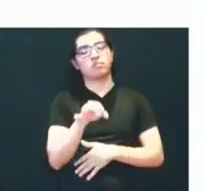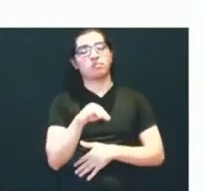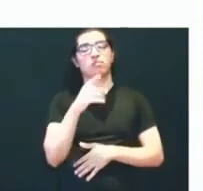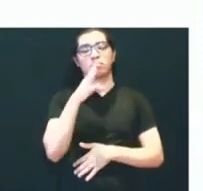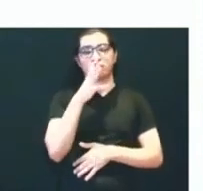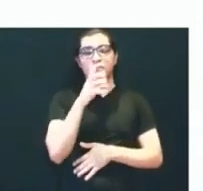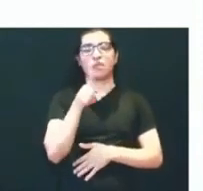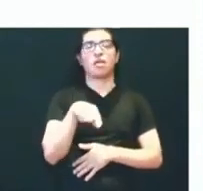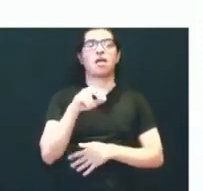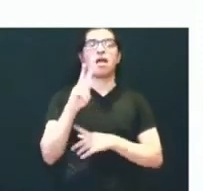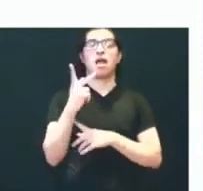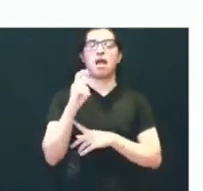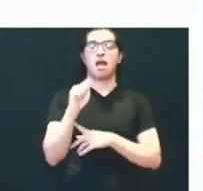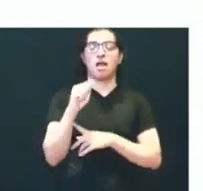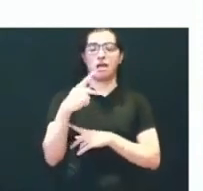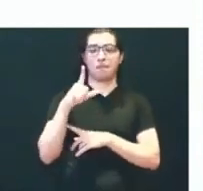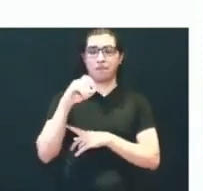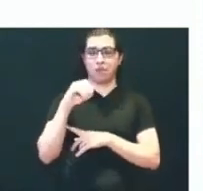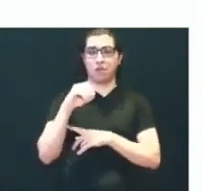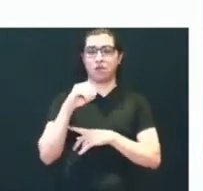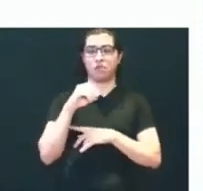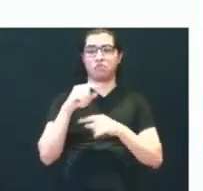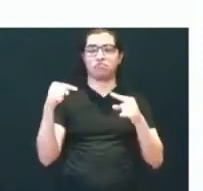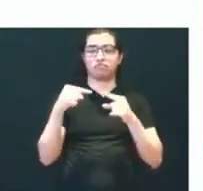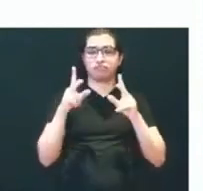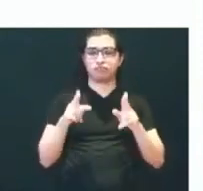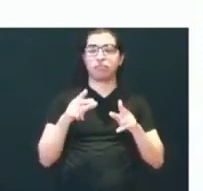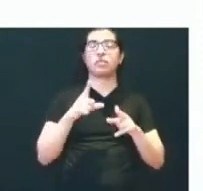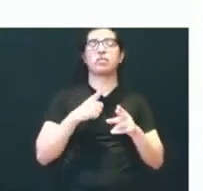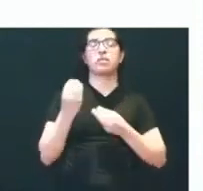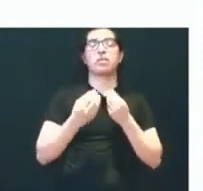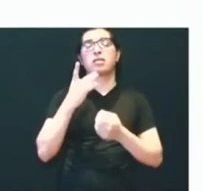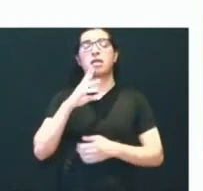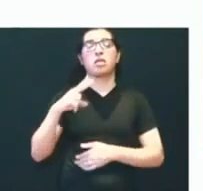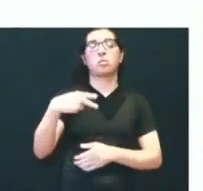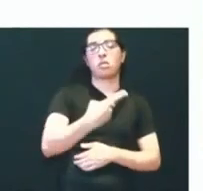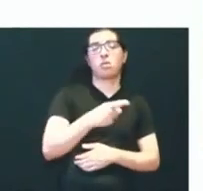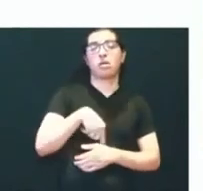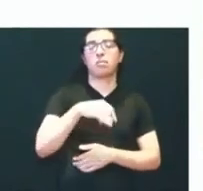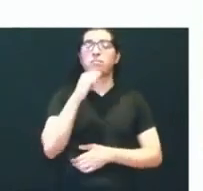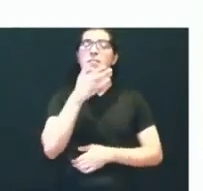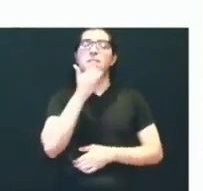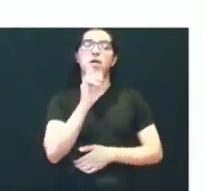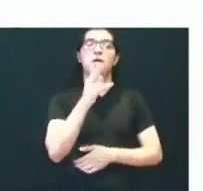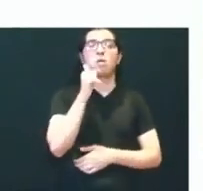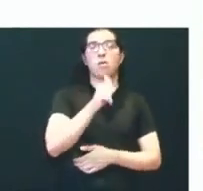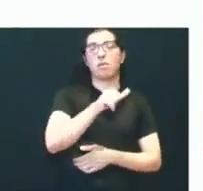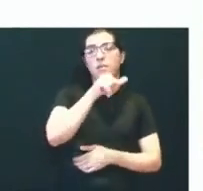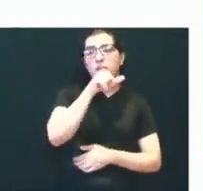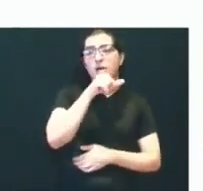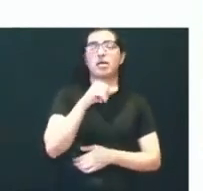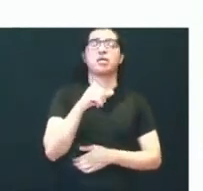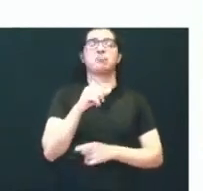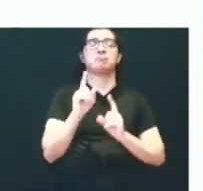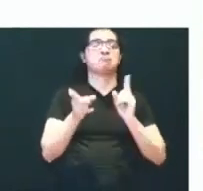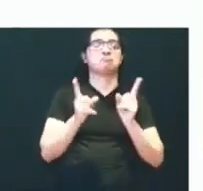chamado haploidêntico, quando a gente usa o doador, ou o pai e a mãe, ou o pai ou a